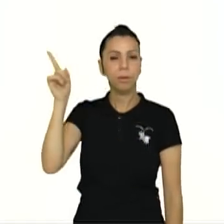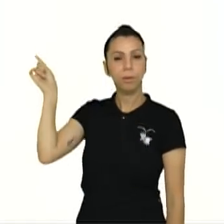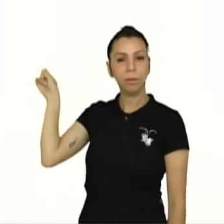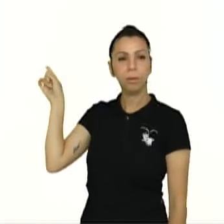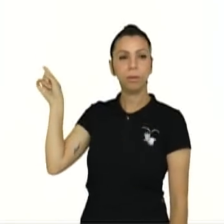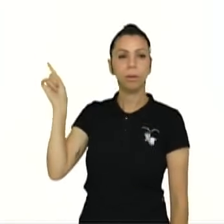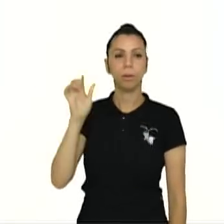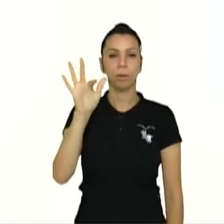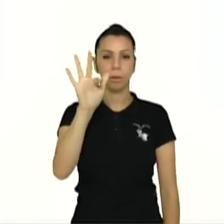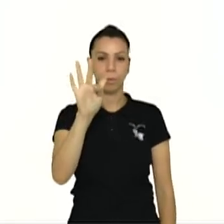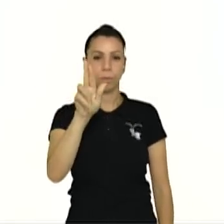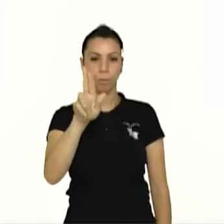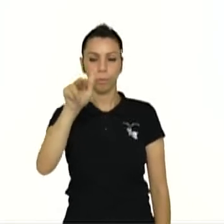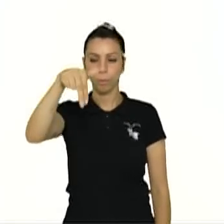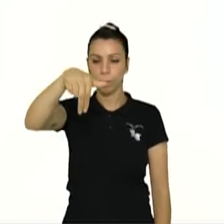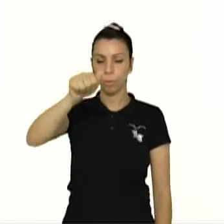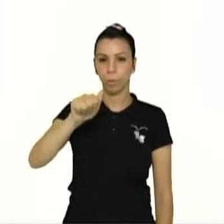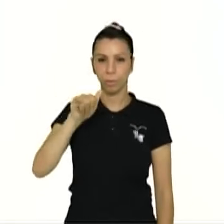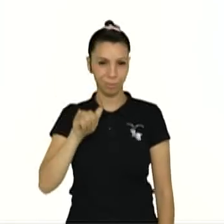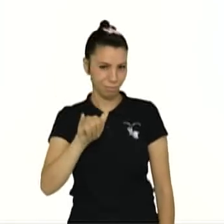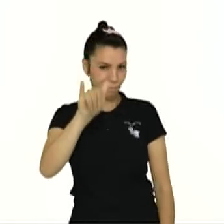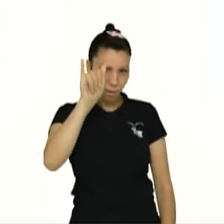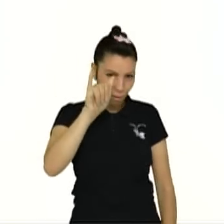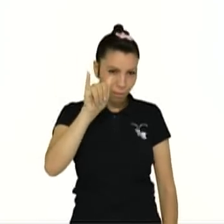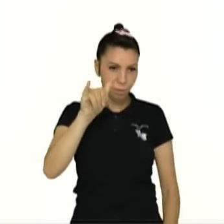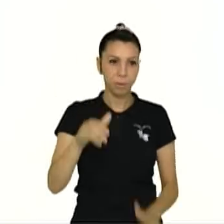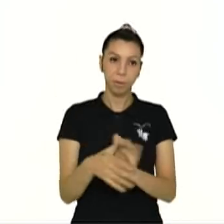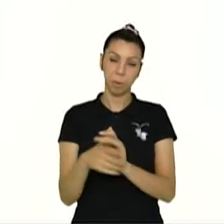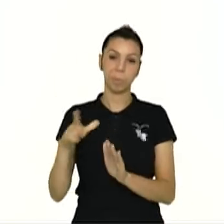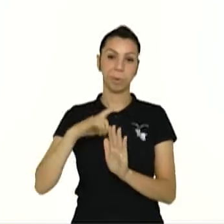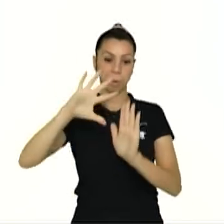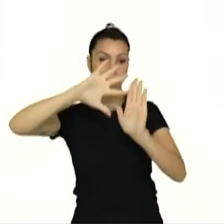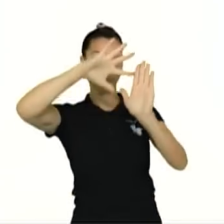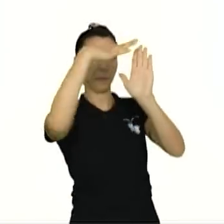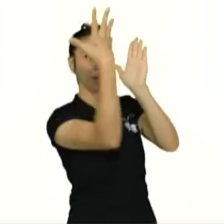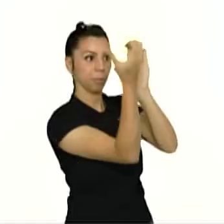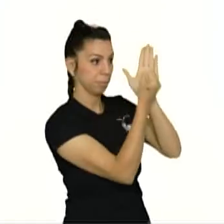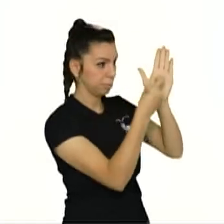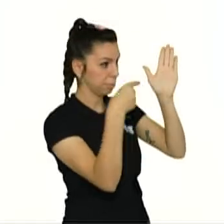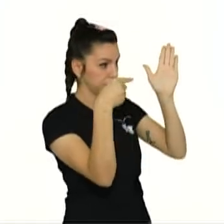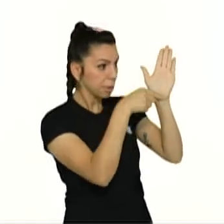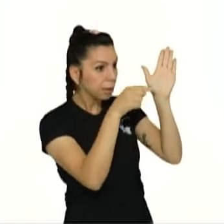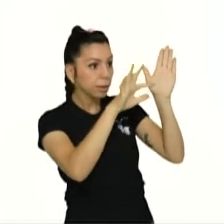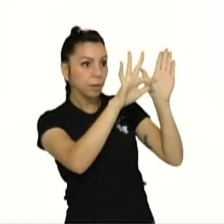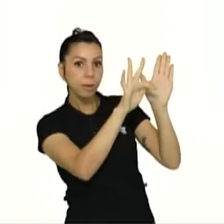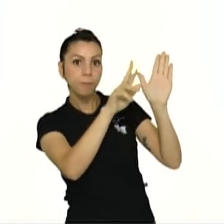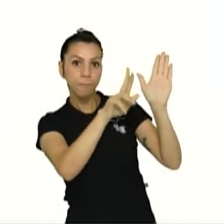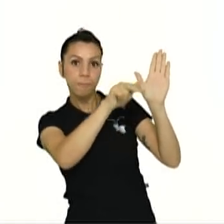significa a sigla FUNAI? Veja que nós temos um símbolo aqui, FUNAI.